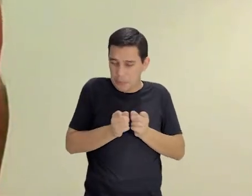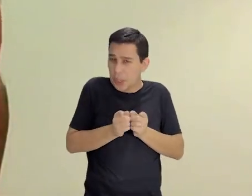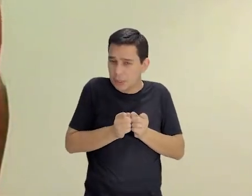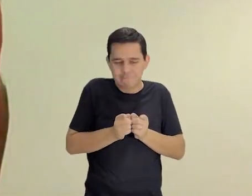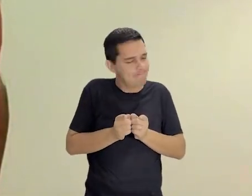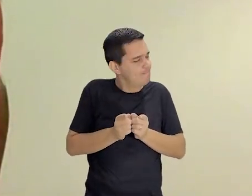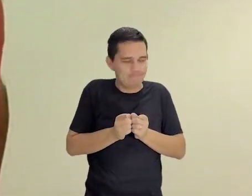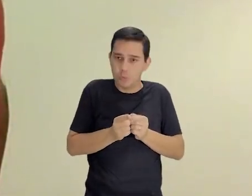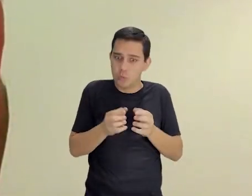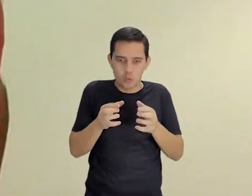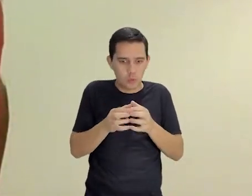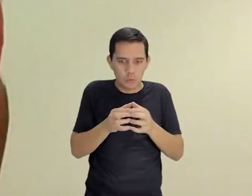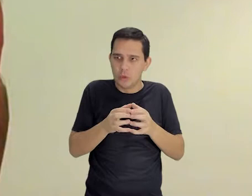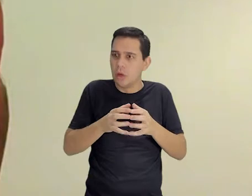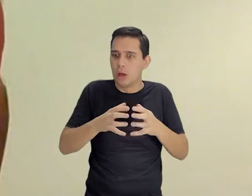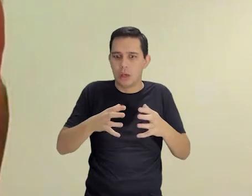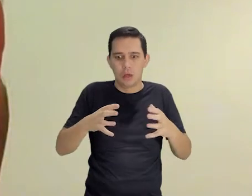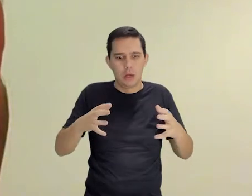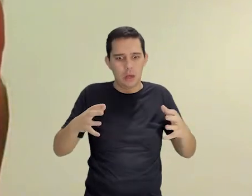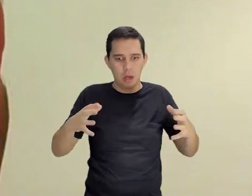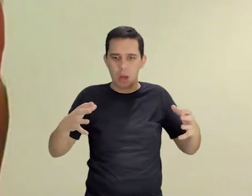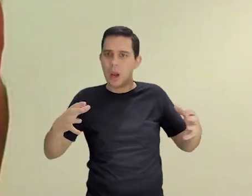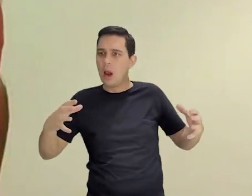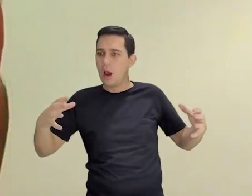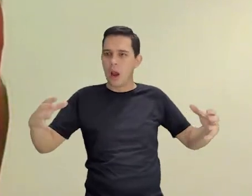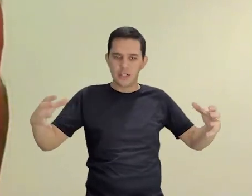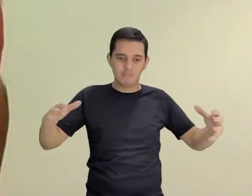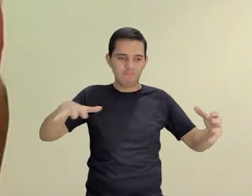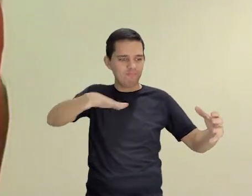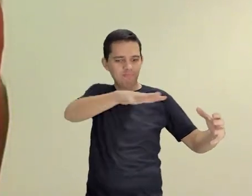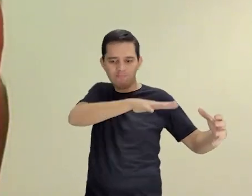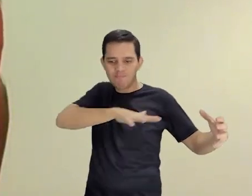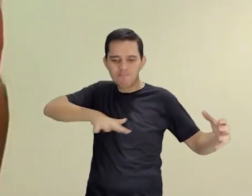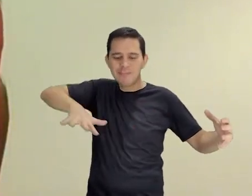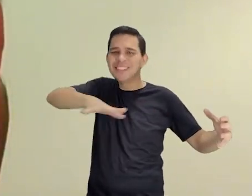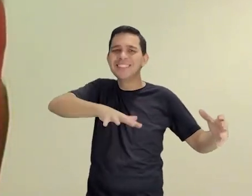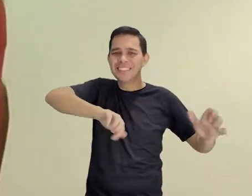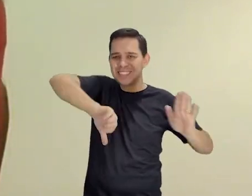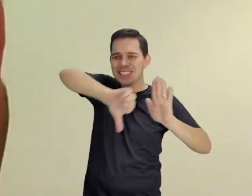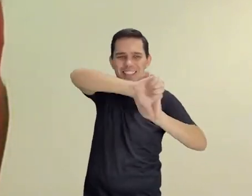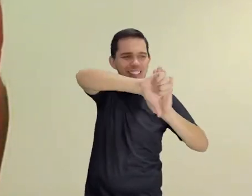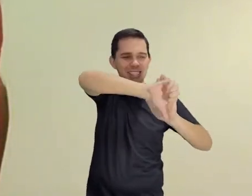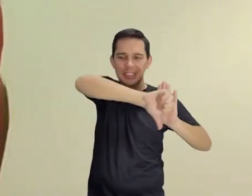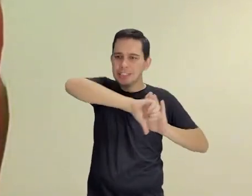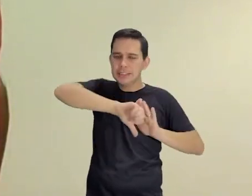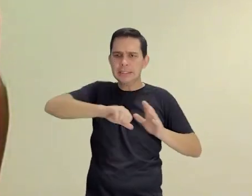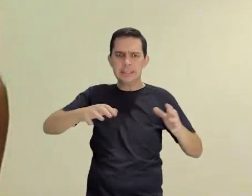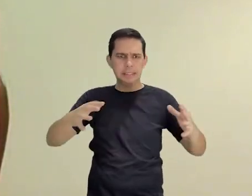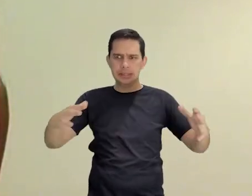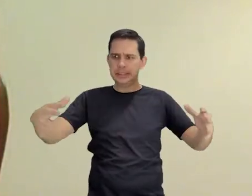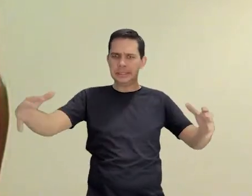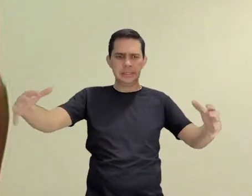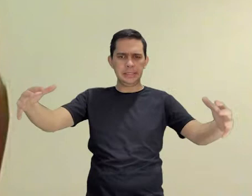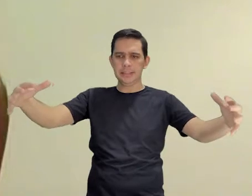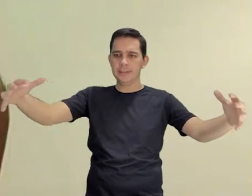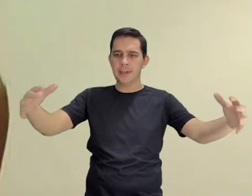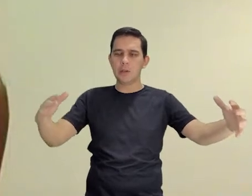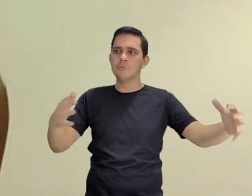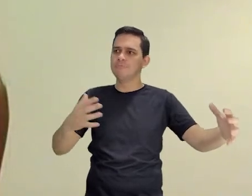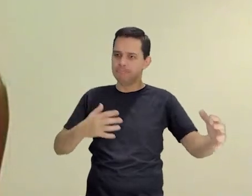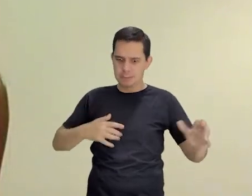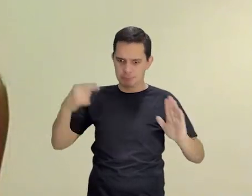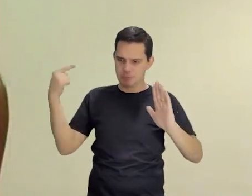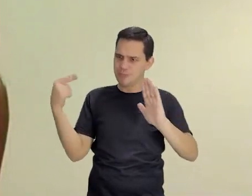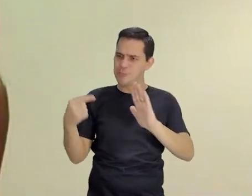gente imaginava, e a investigação ela adquiriu um vulto, uma complexidade que tornou imperiosa,